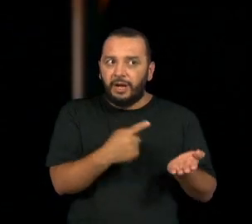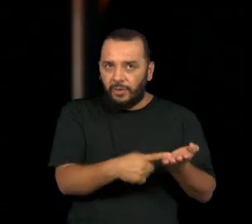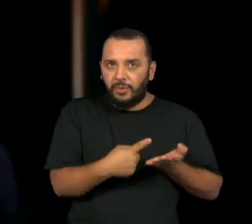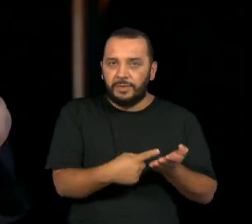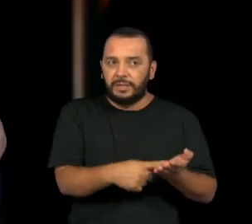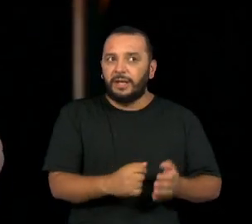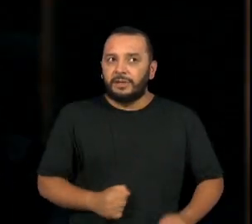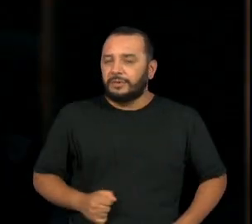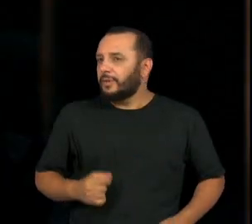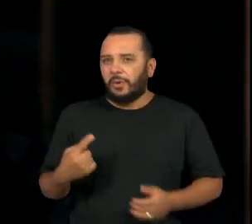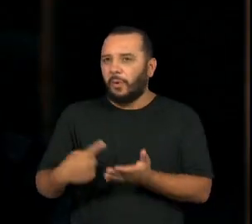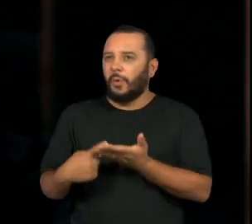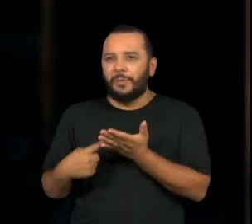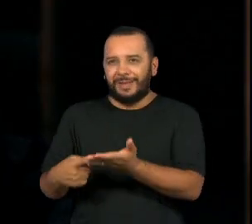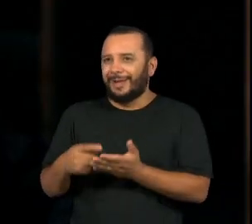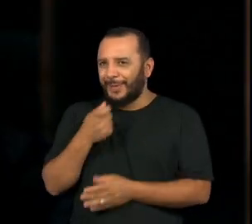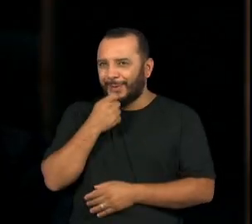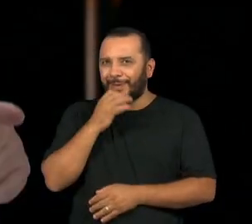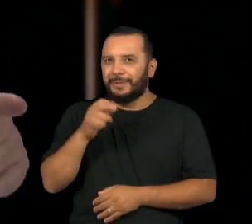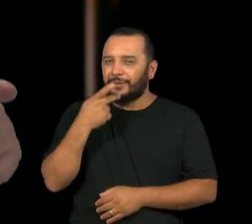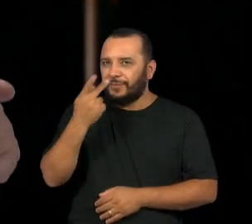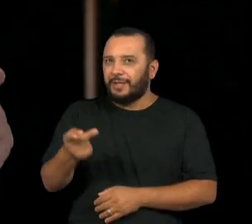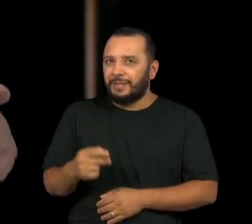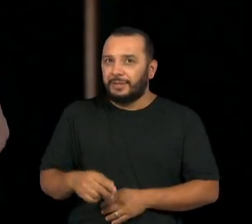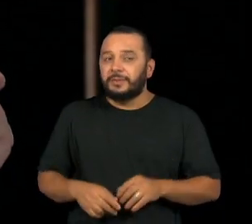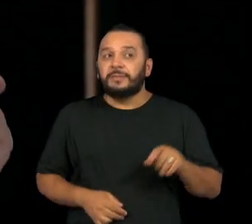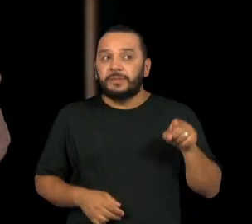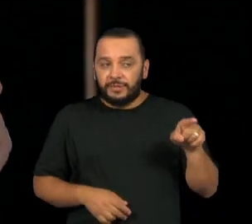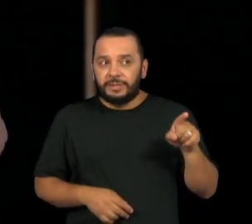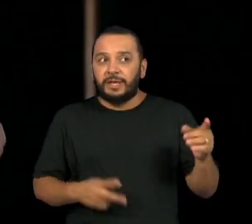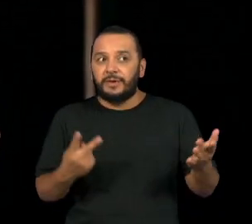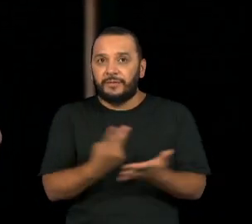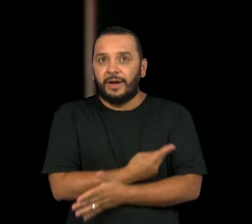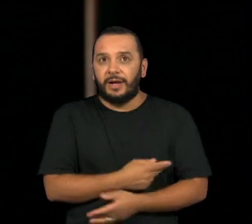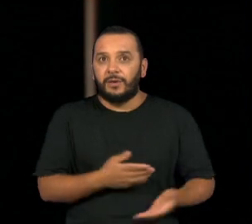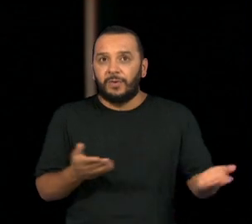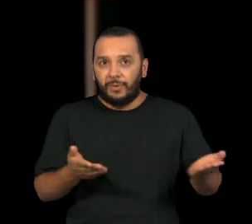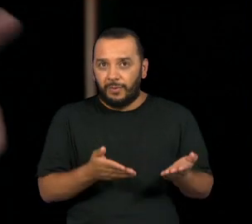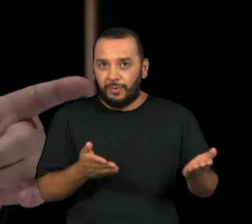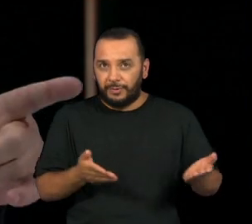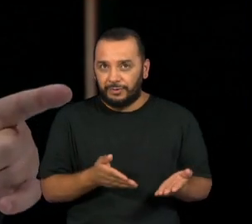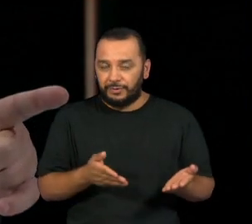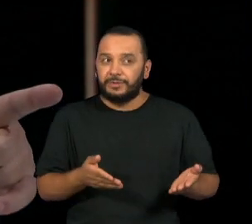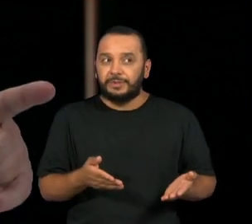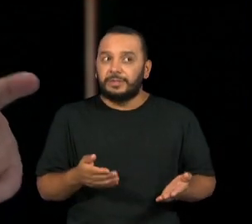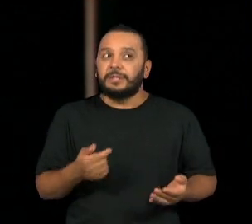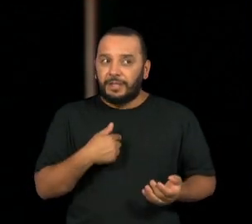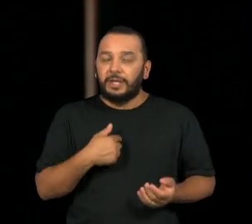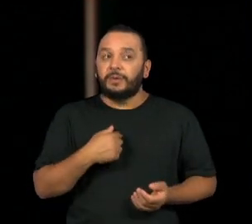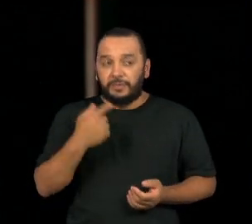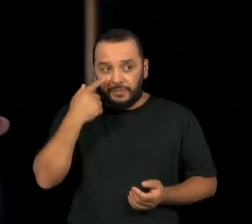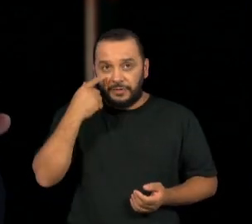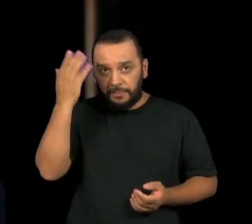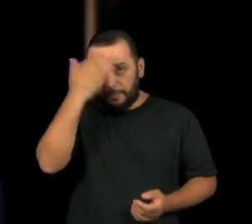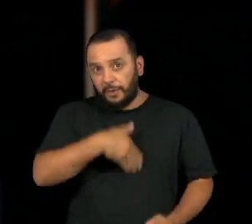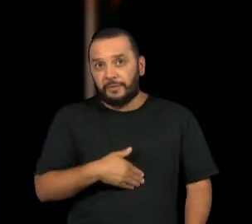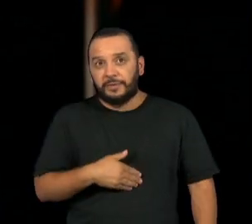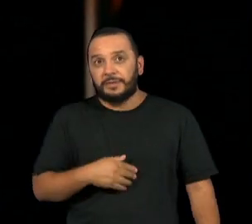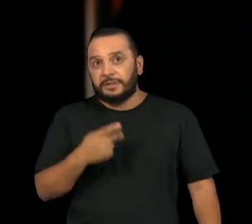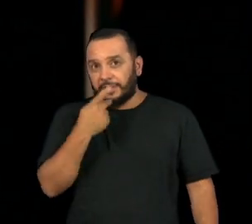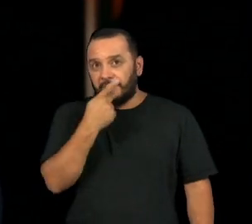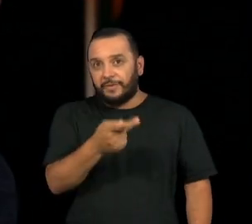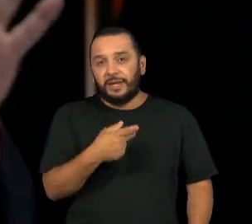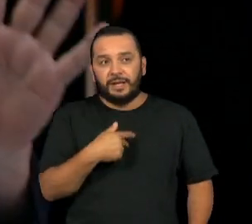combinado. Não foi combinado, mas eu estou falando. Mas você cometeu um ato falho aqui hoje. Eu posso pedir o VAR, inclusive. Pode. Você ia falar